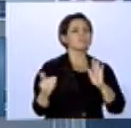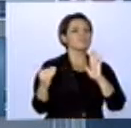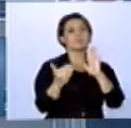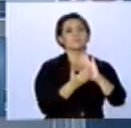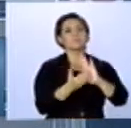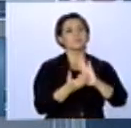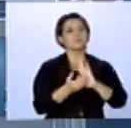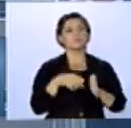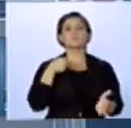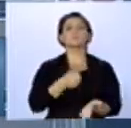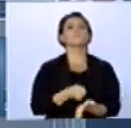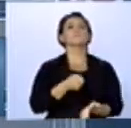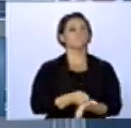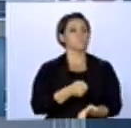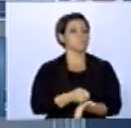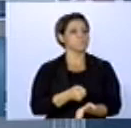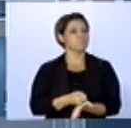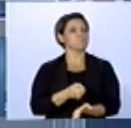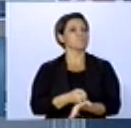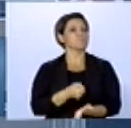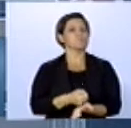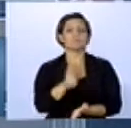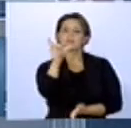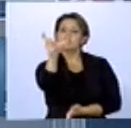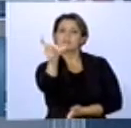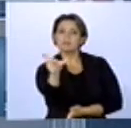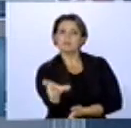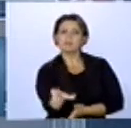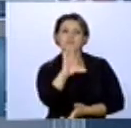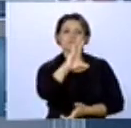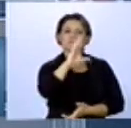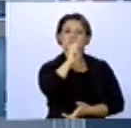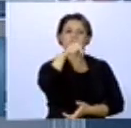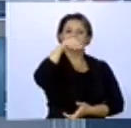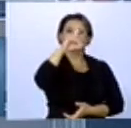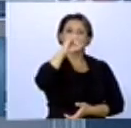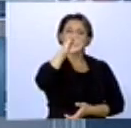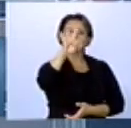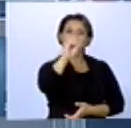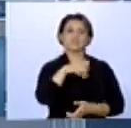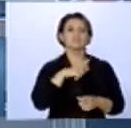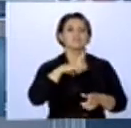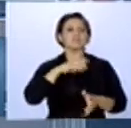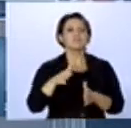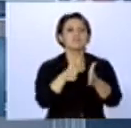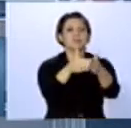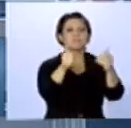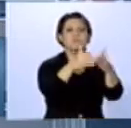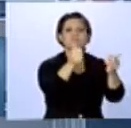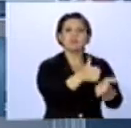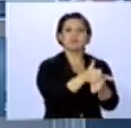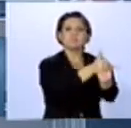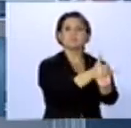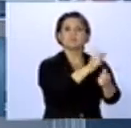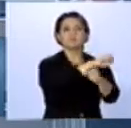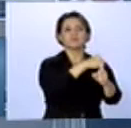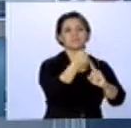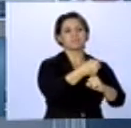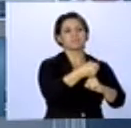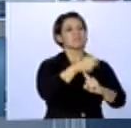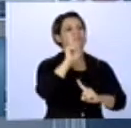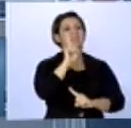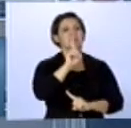que obriga o candidato a buscar um amplo apoio social e não meramente o apoio